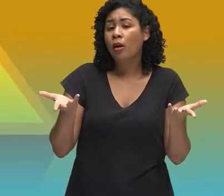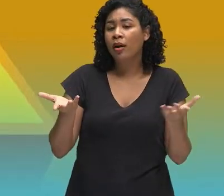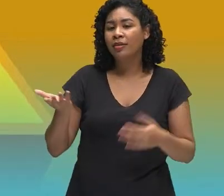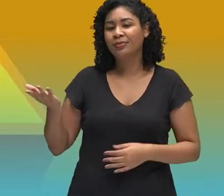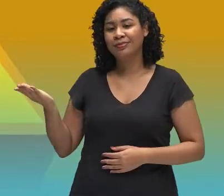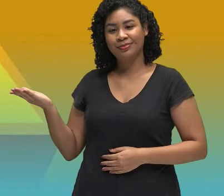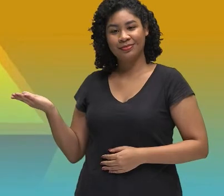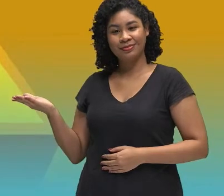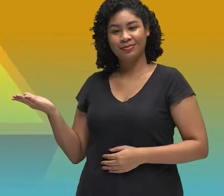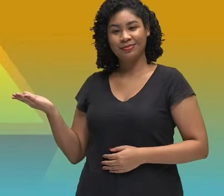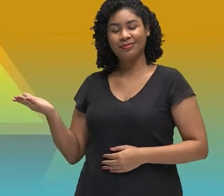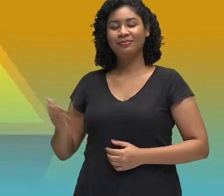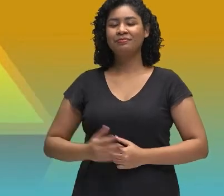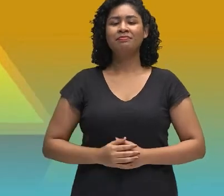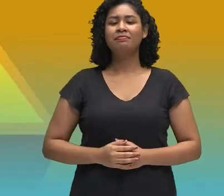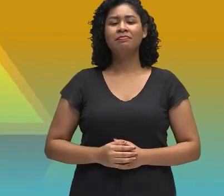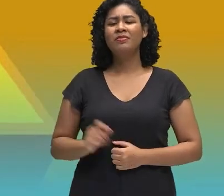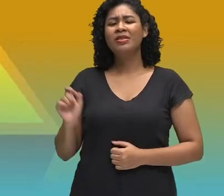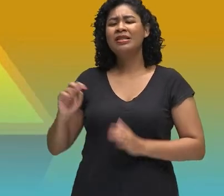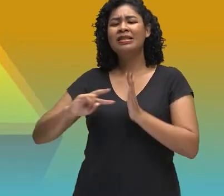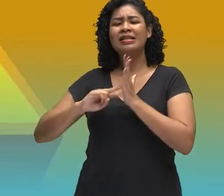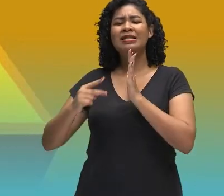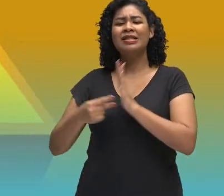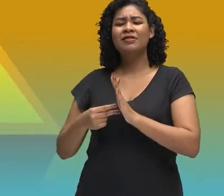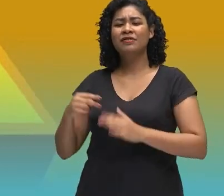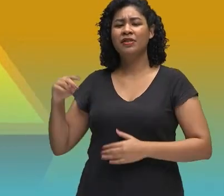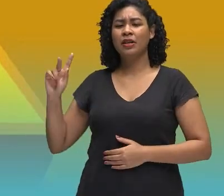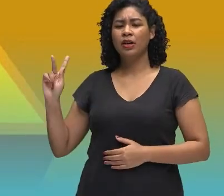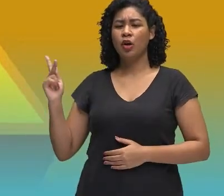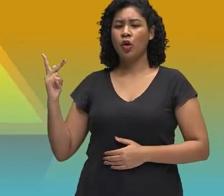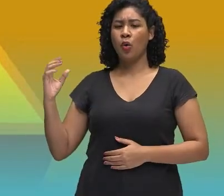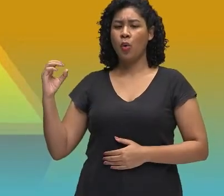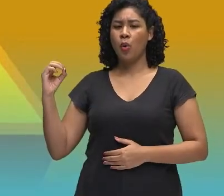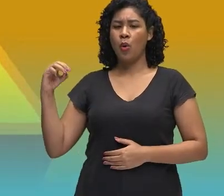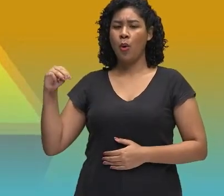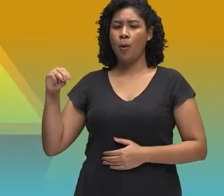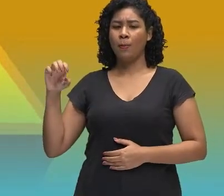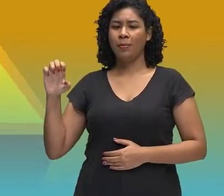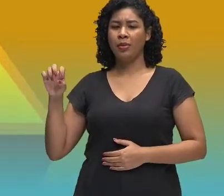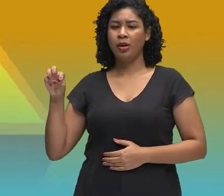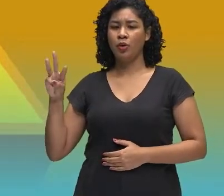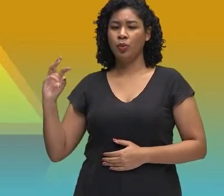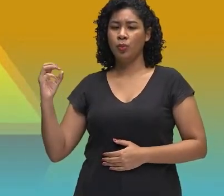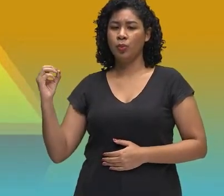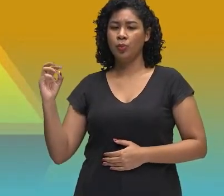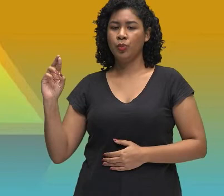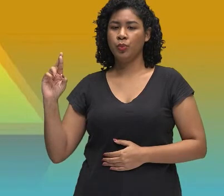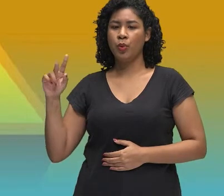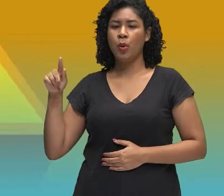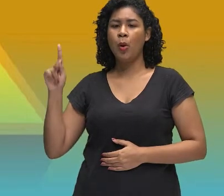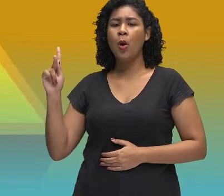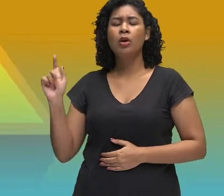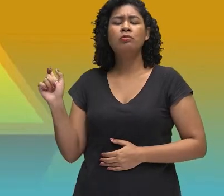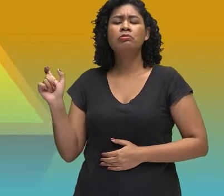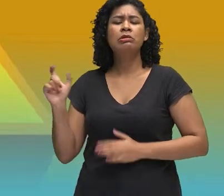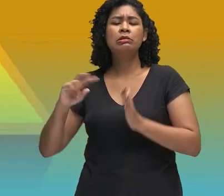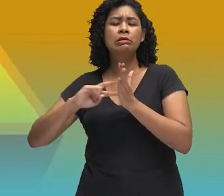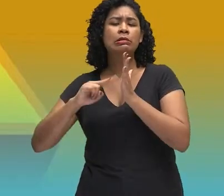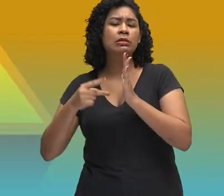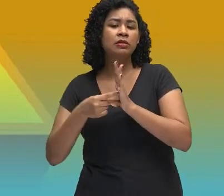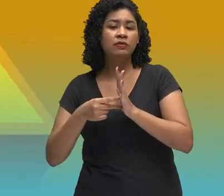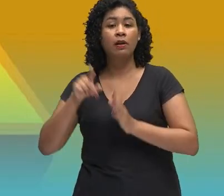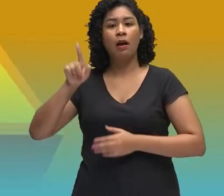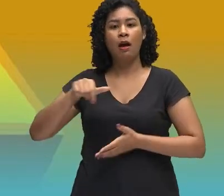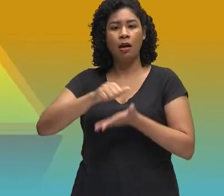homework. Então, o que é esse homework que ela tá falando aqui, ó? É a tarefa de casa. Então, apesar de ser final de semana, ela já